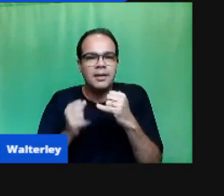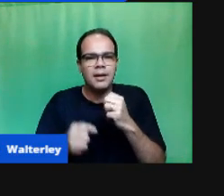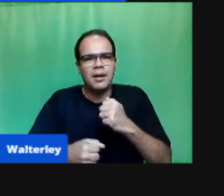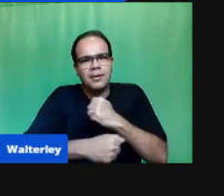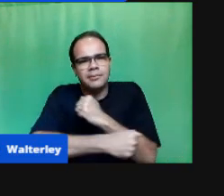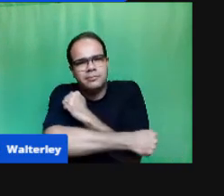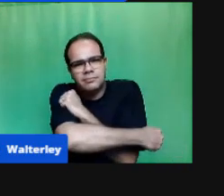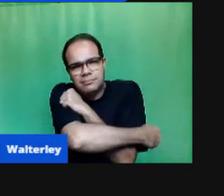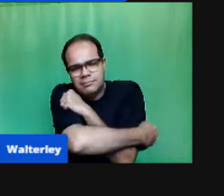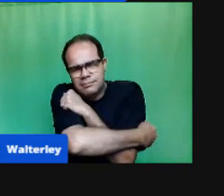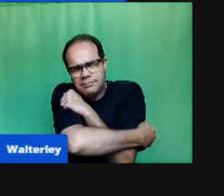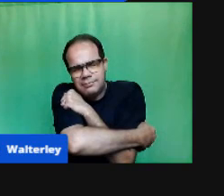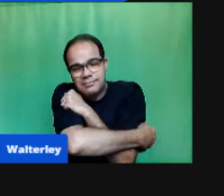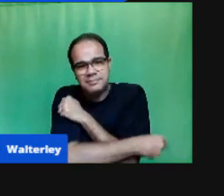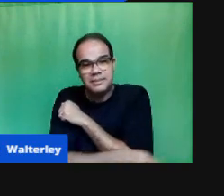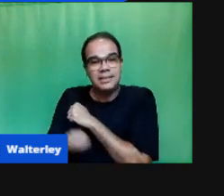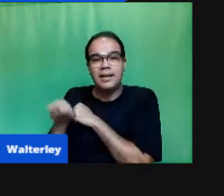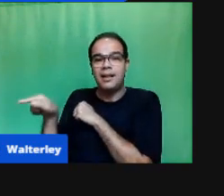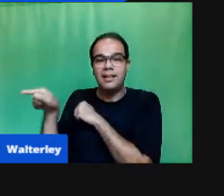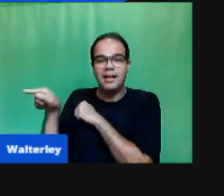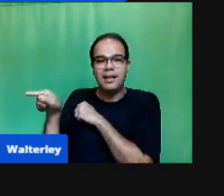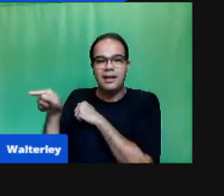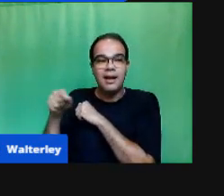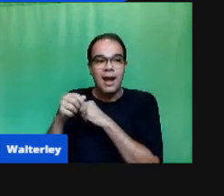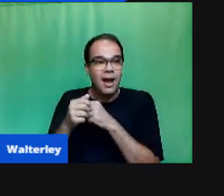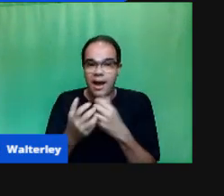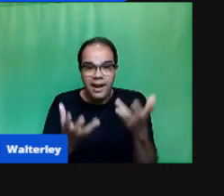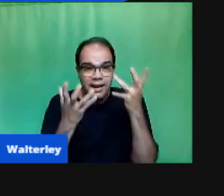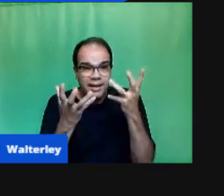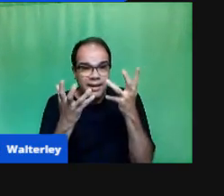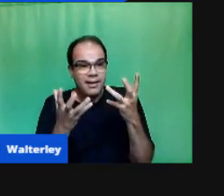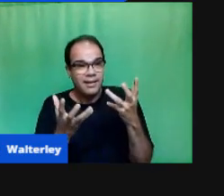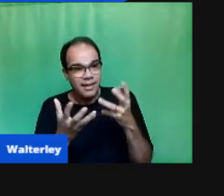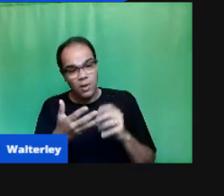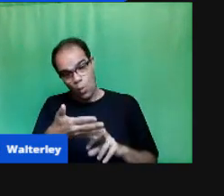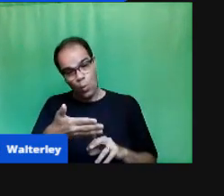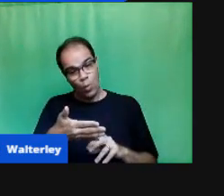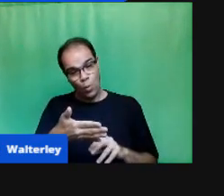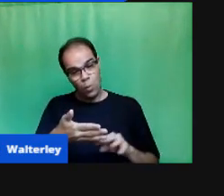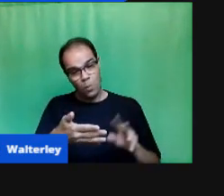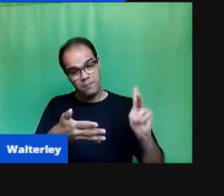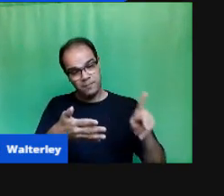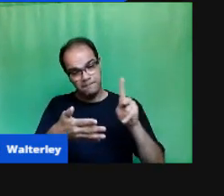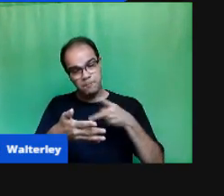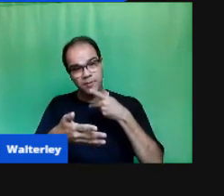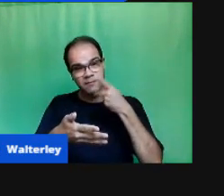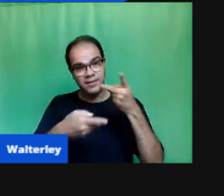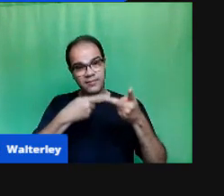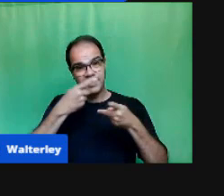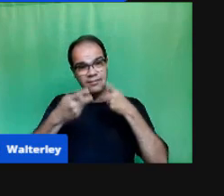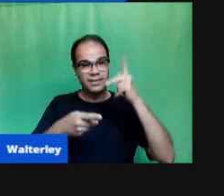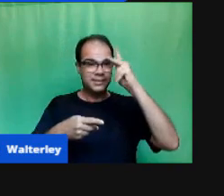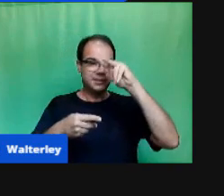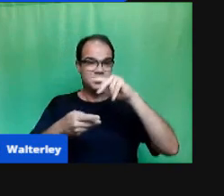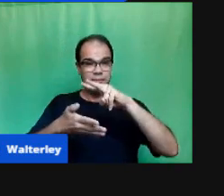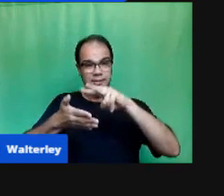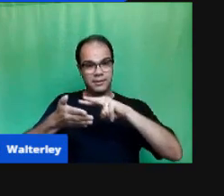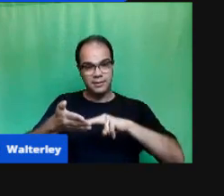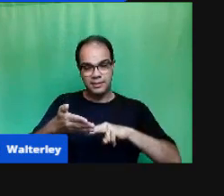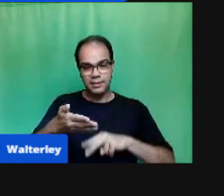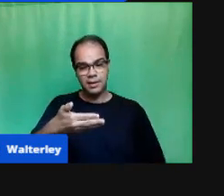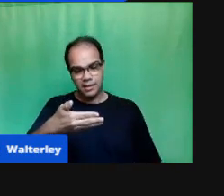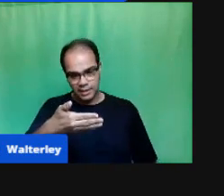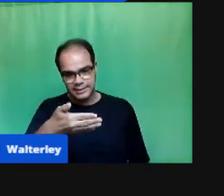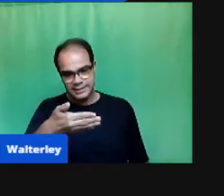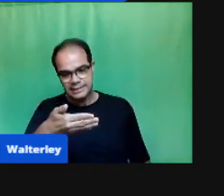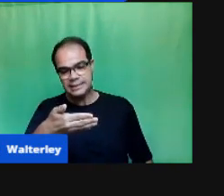tenha motivação para estar fazendo a leitura, para estar escrevendo